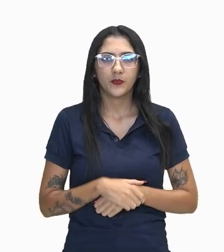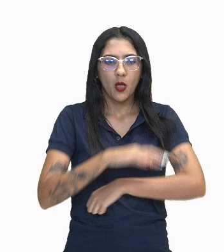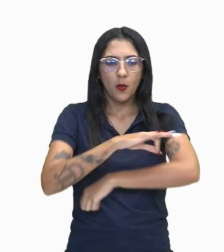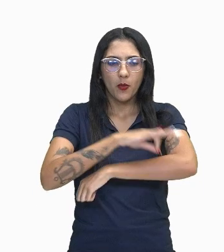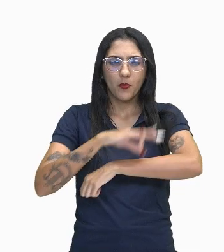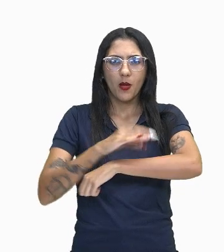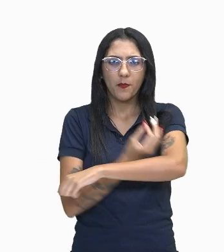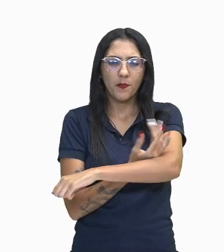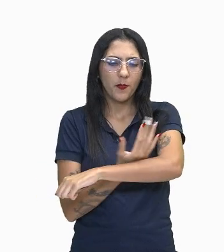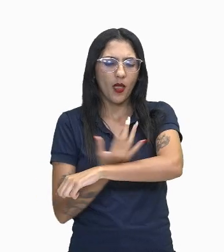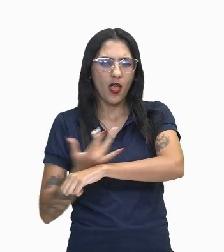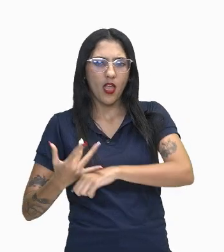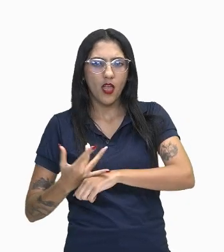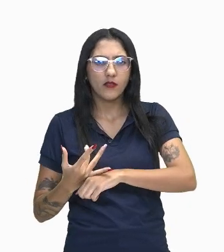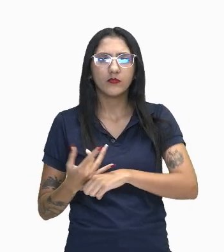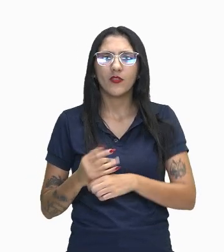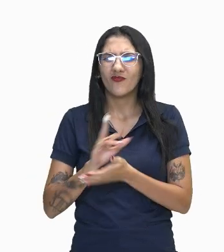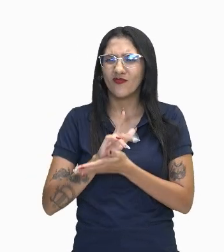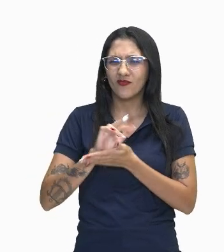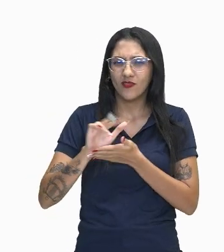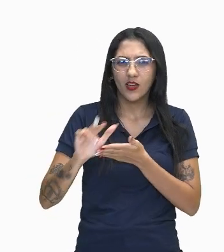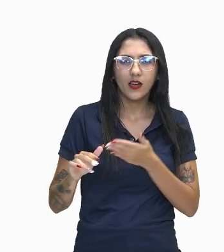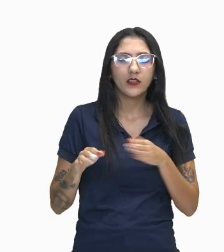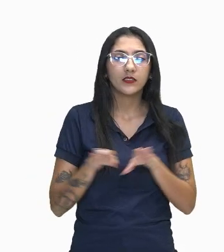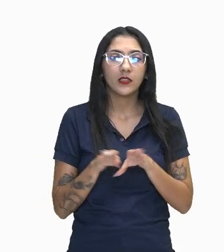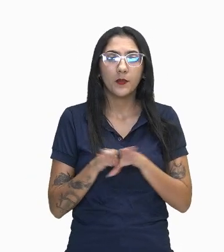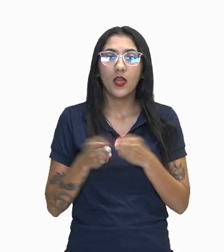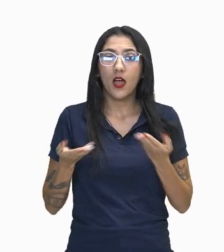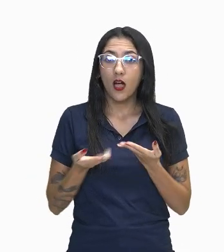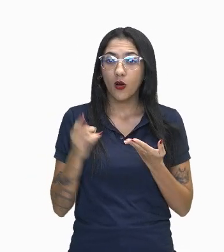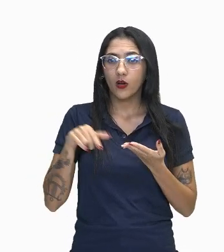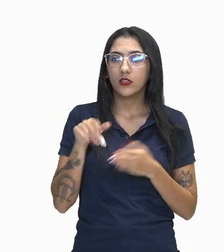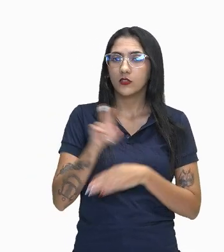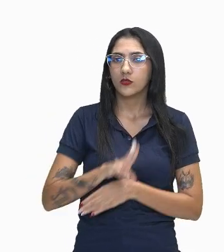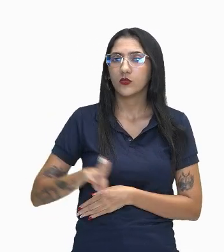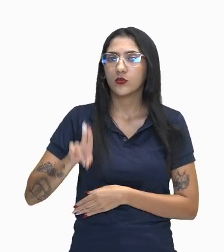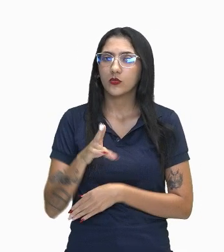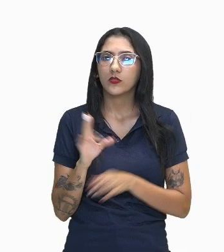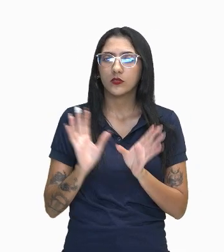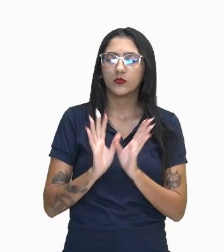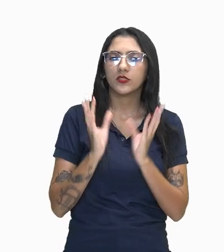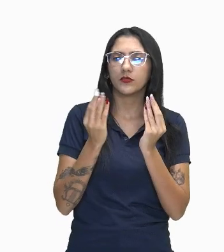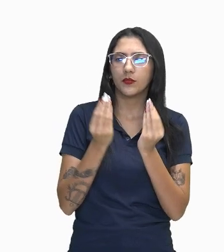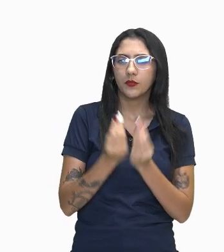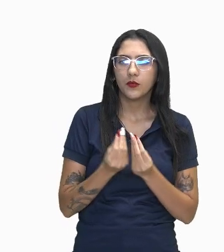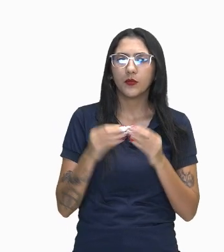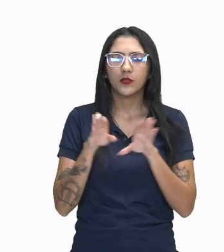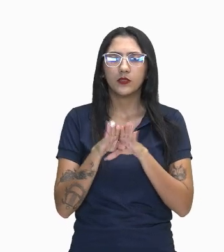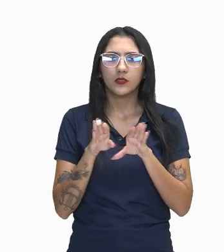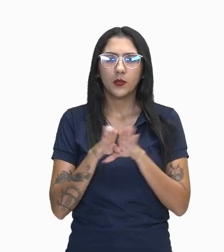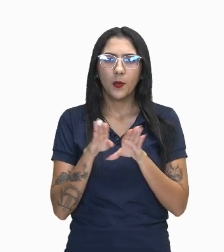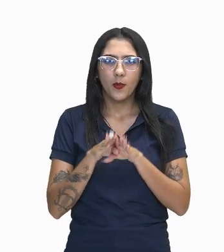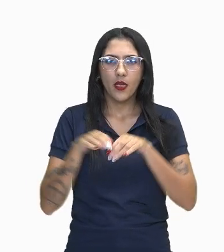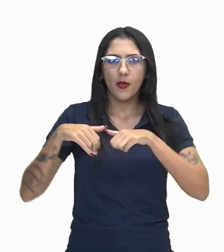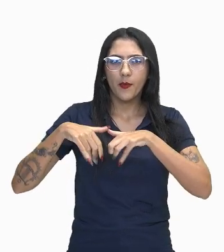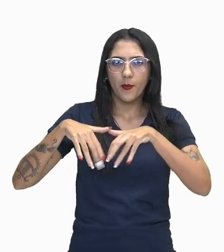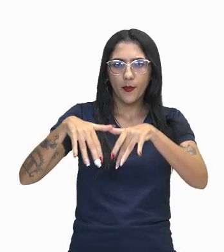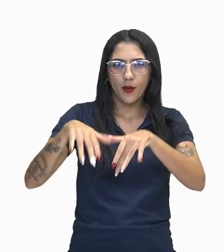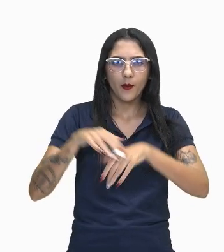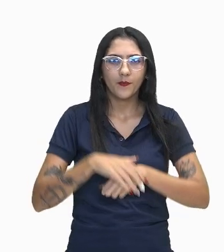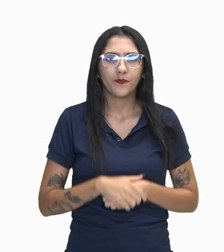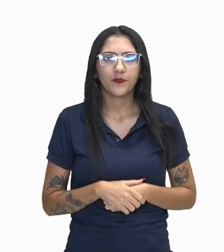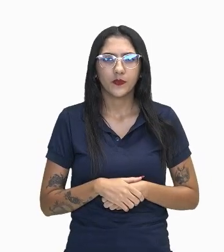em larga escala, a aplicação de fertilizantes químicos e agrodefensivos, né, o